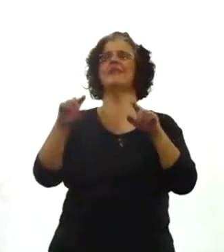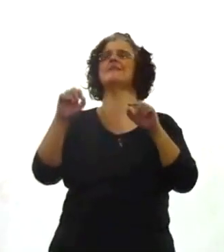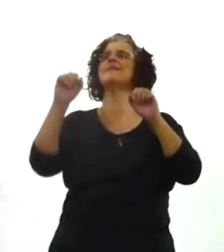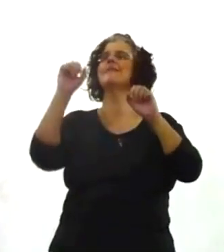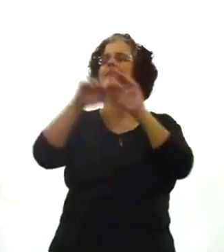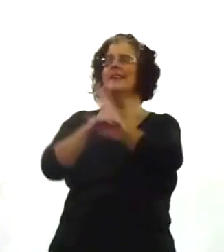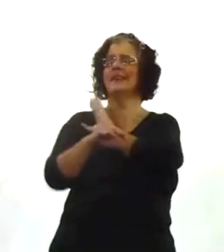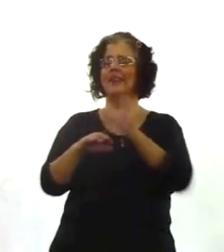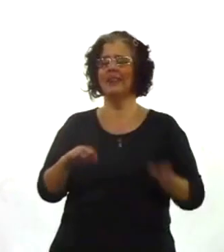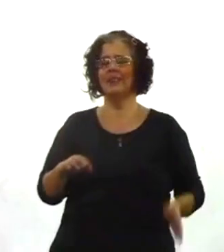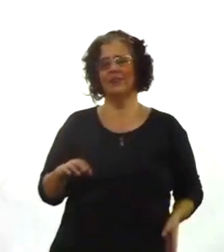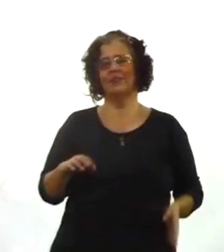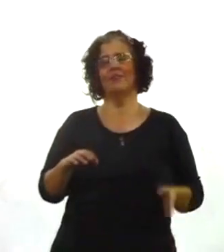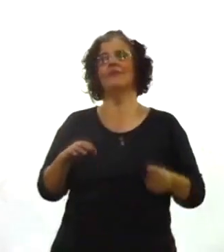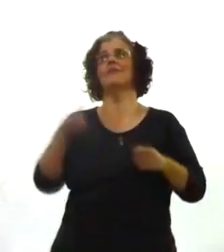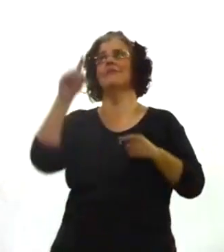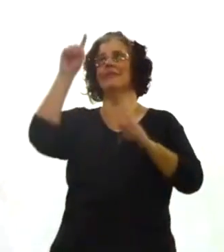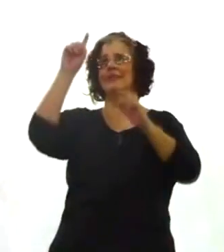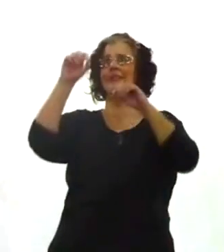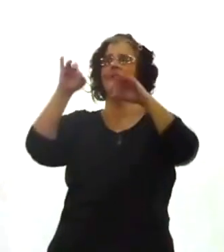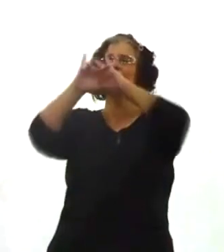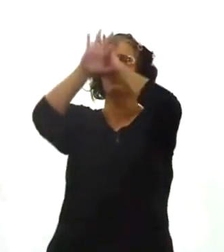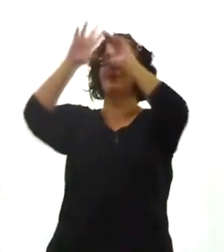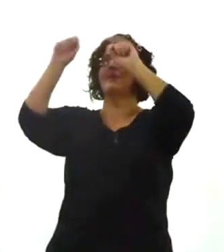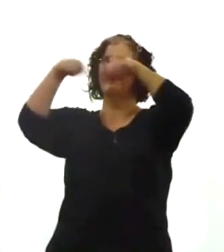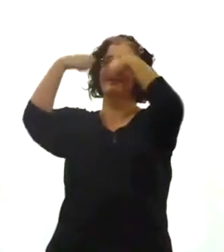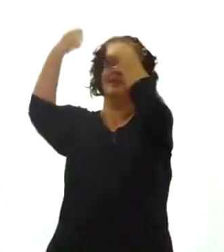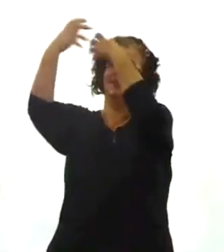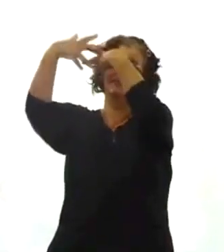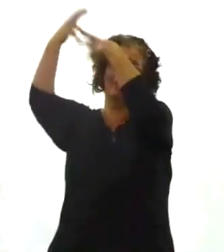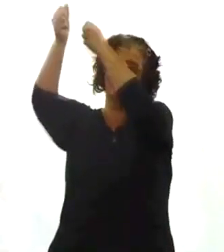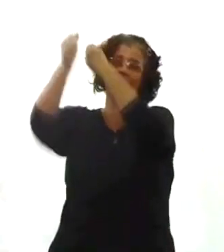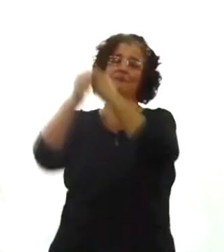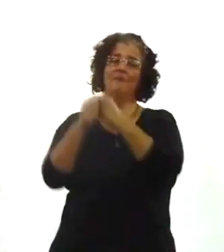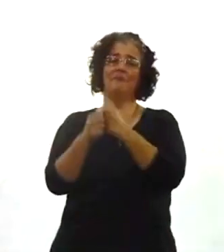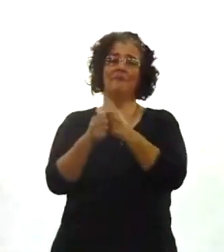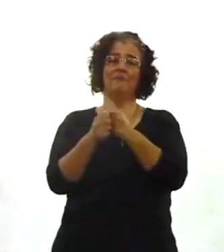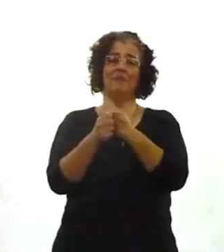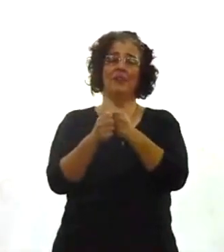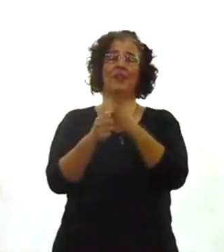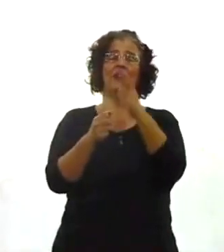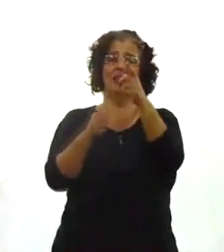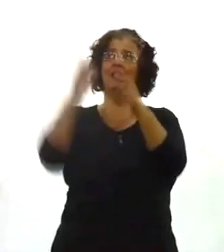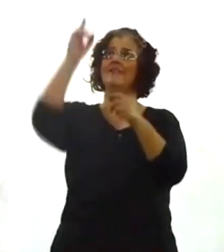me ajudar a continuar caminhando. Que